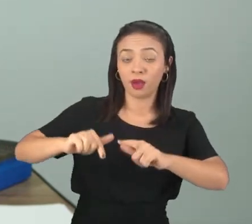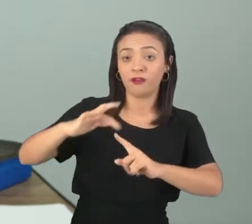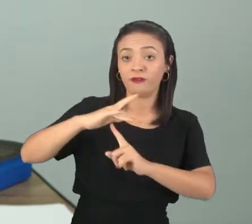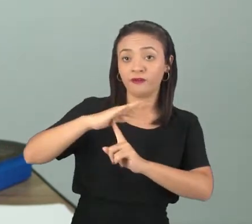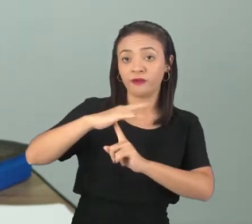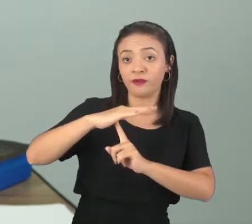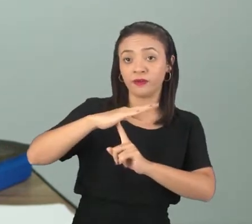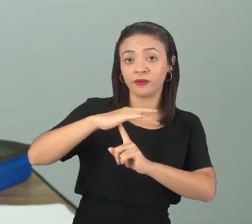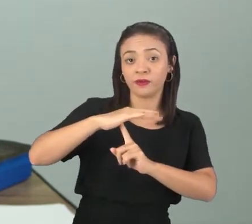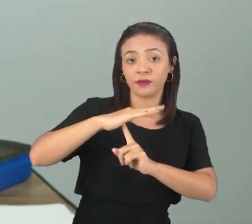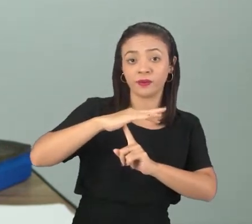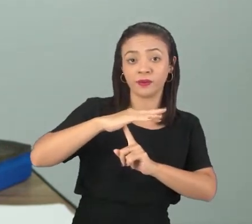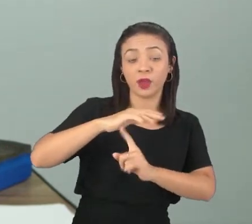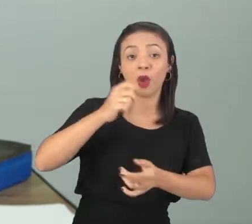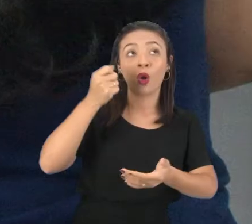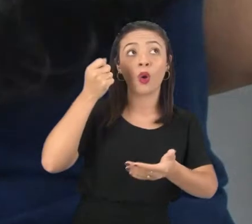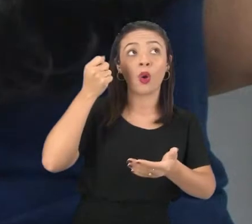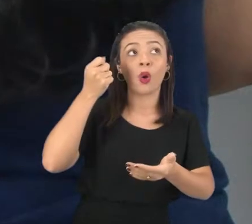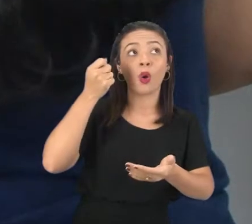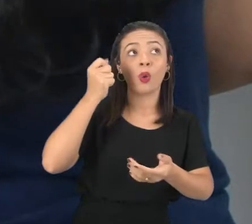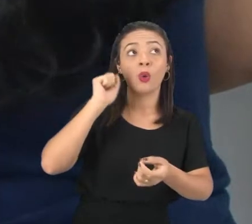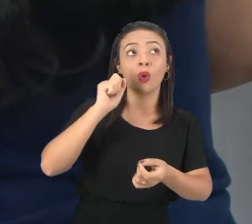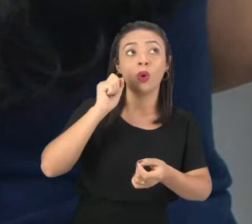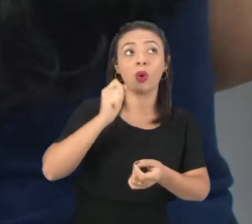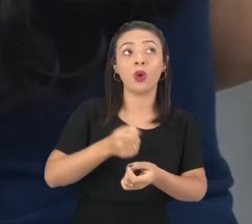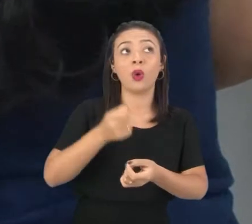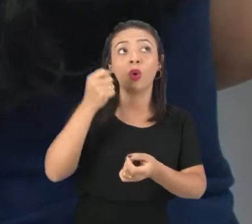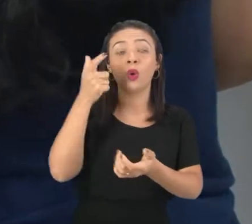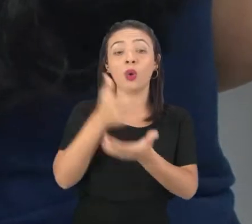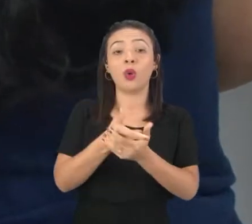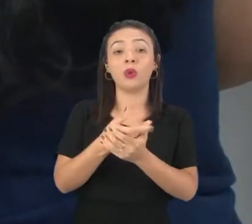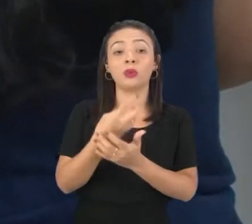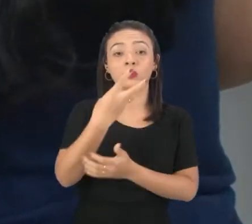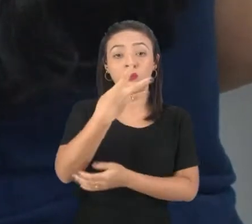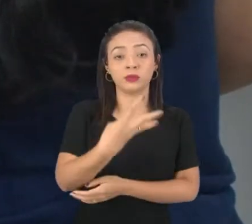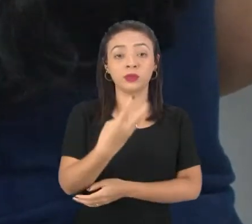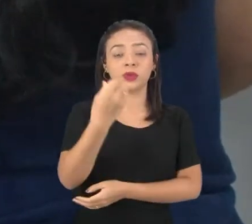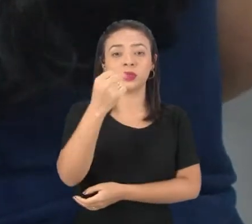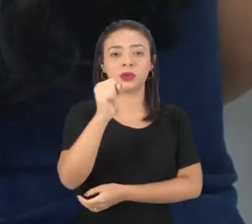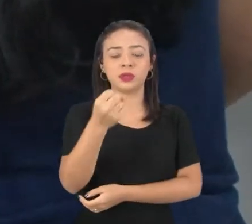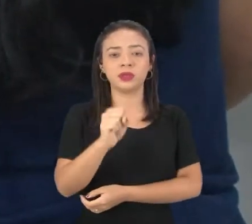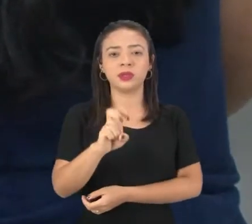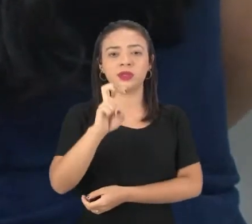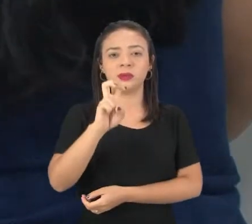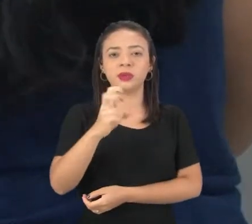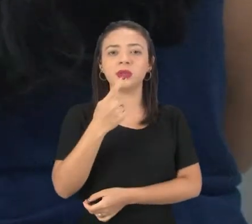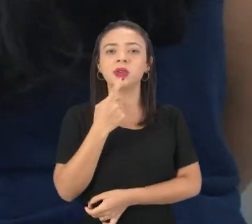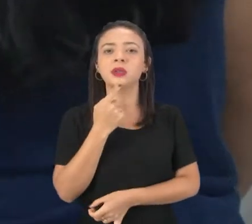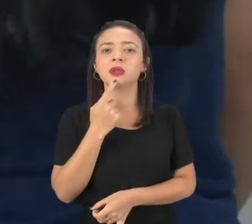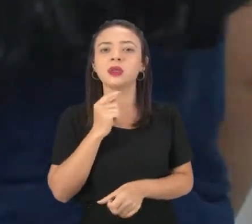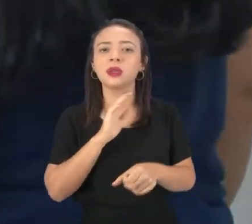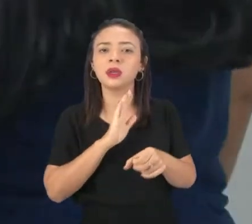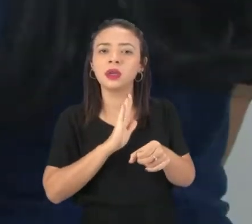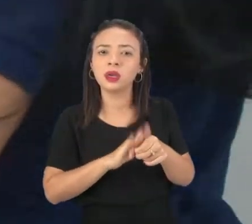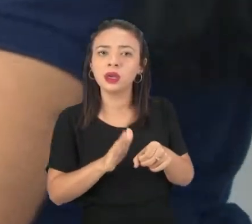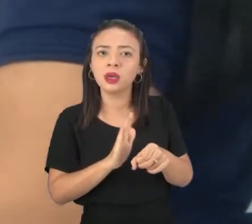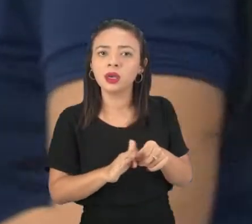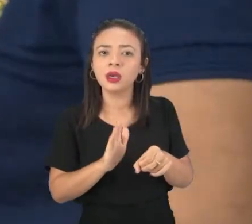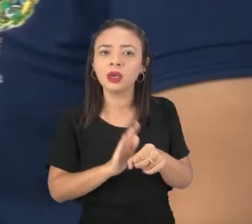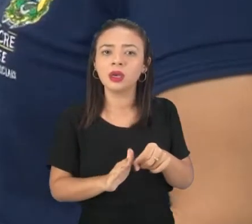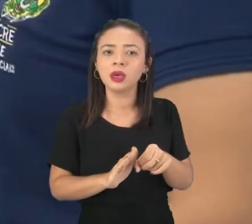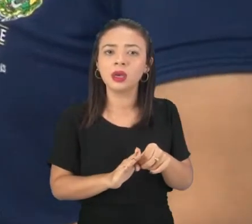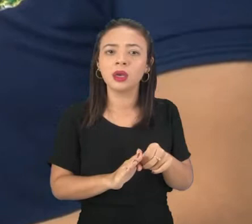comprou 385 tomates eu gosto de tirar as